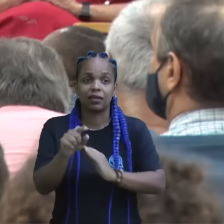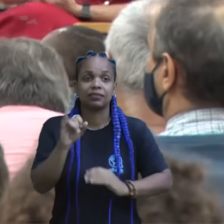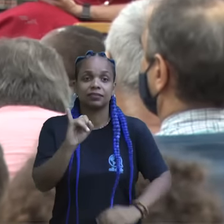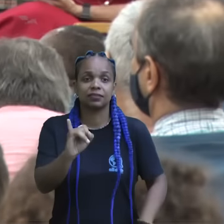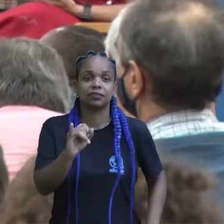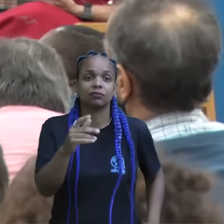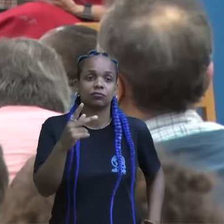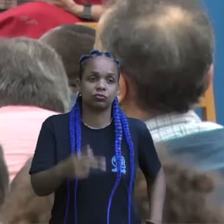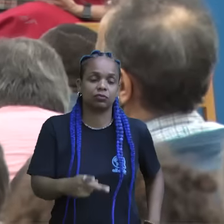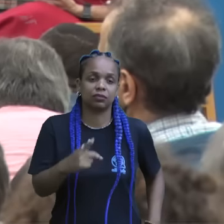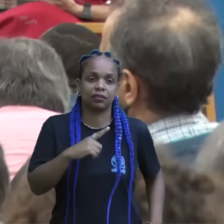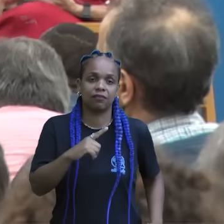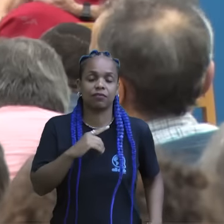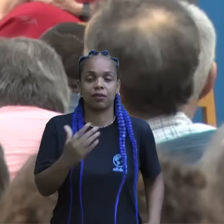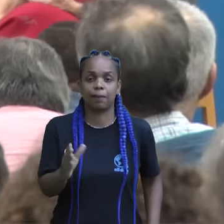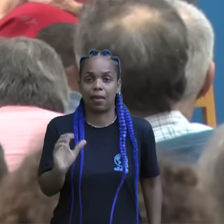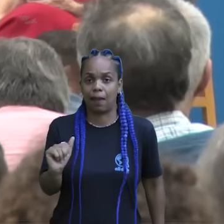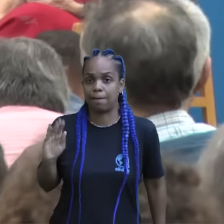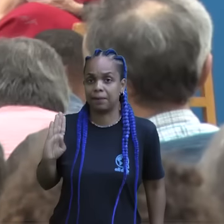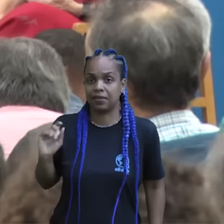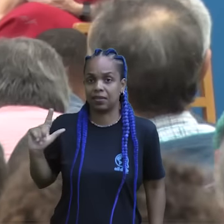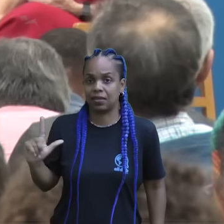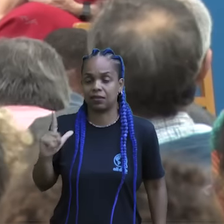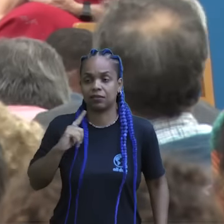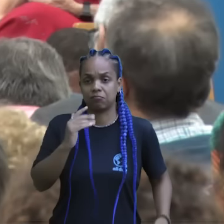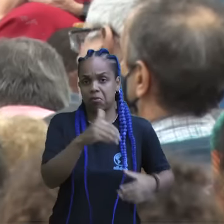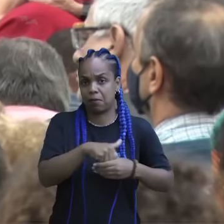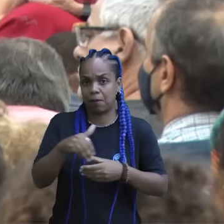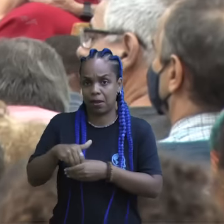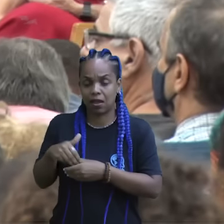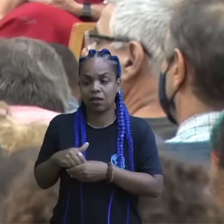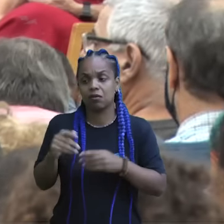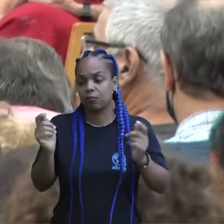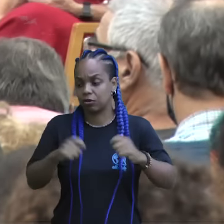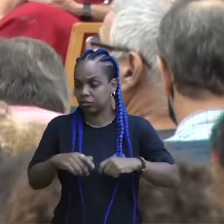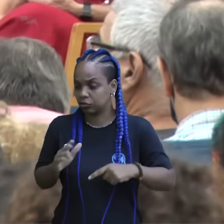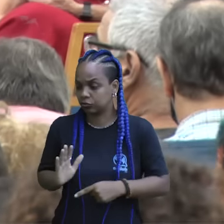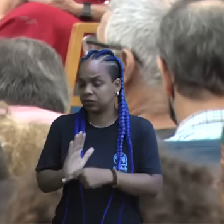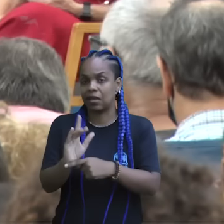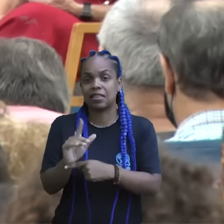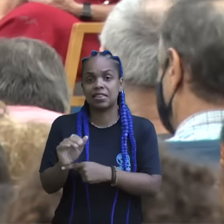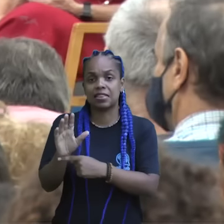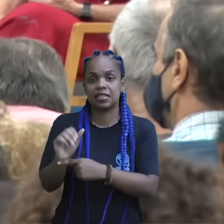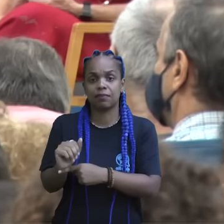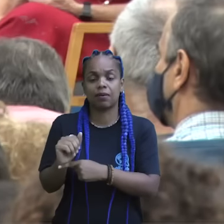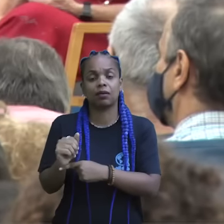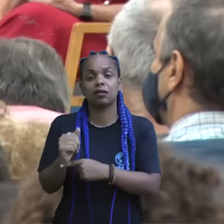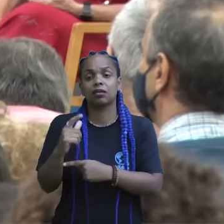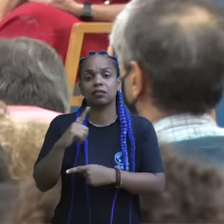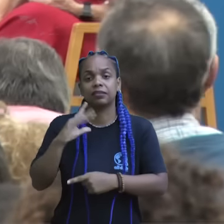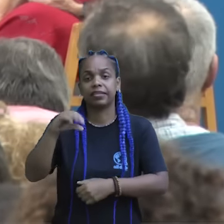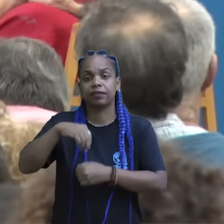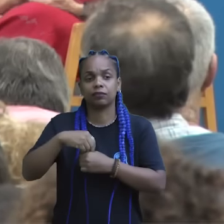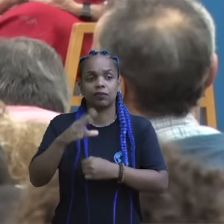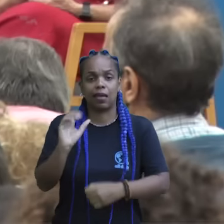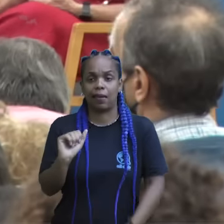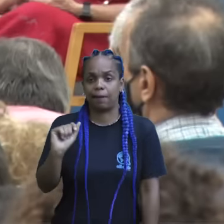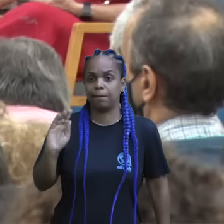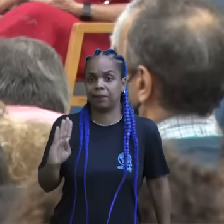Lima com a academia. Porque, com o escrivão Isaías Caminha, ele fez muitos inimigos na ABL. Uhum.